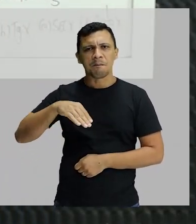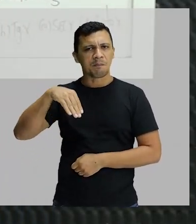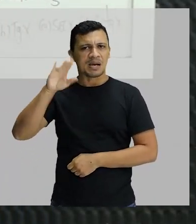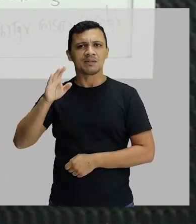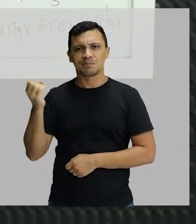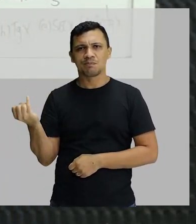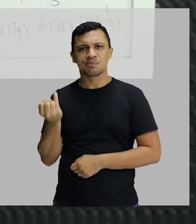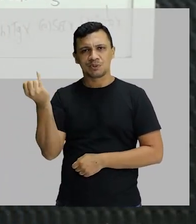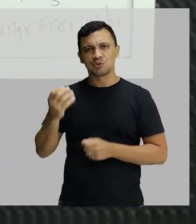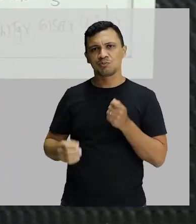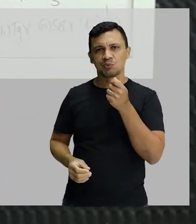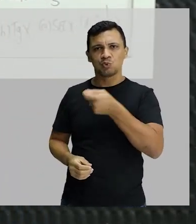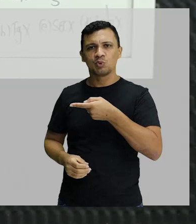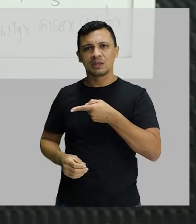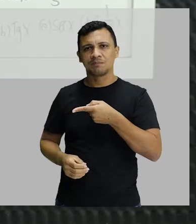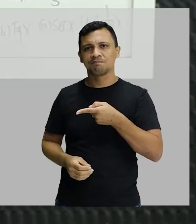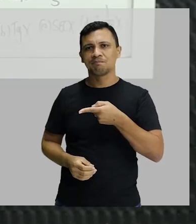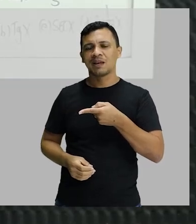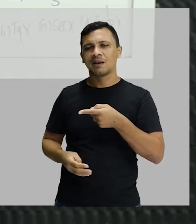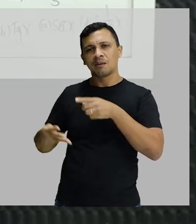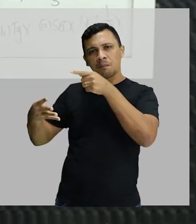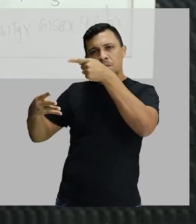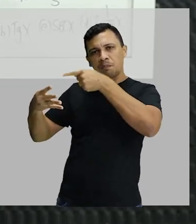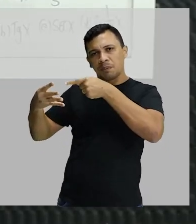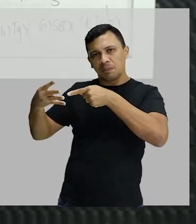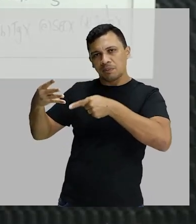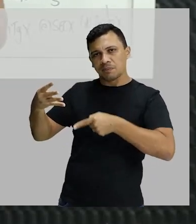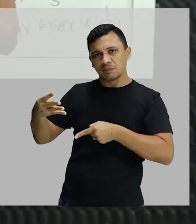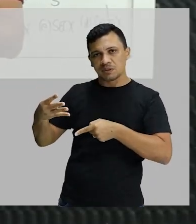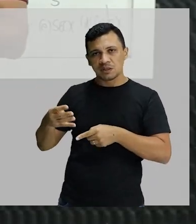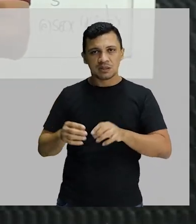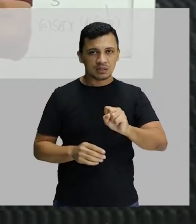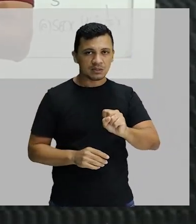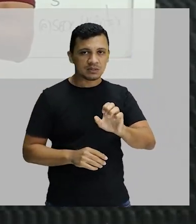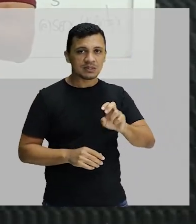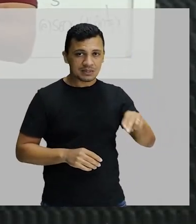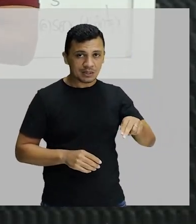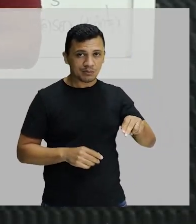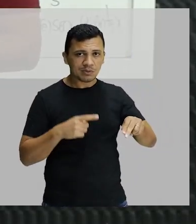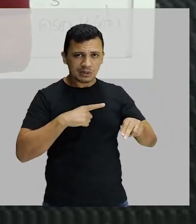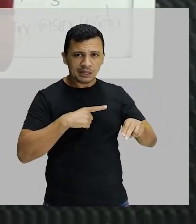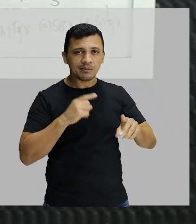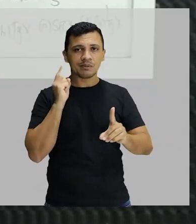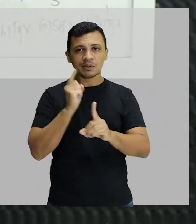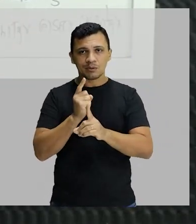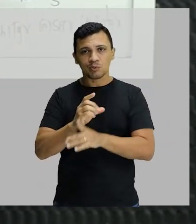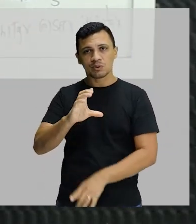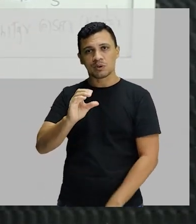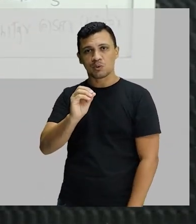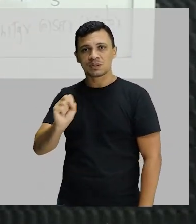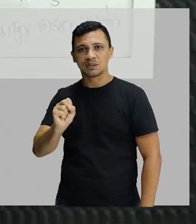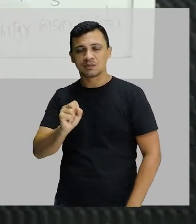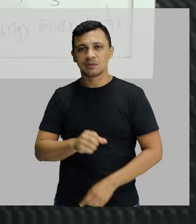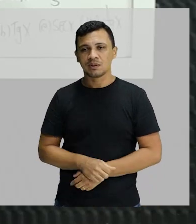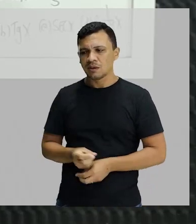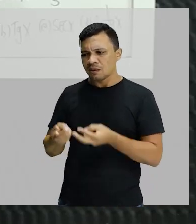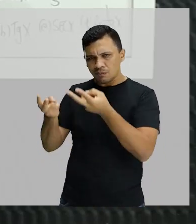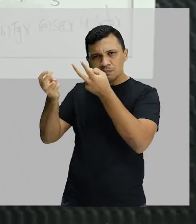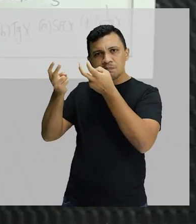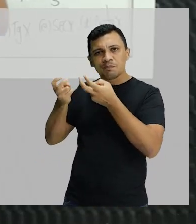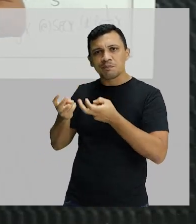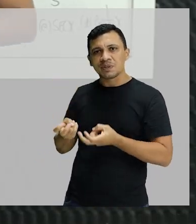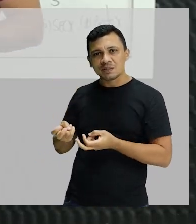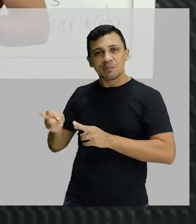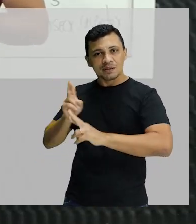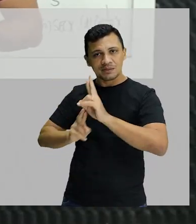outra, porque ela vai permitir que se você tem no seno, você consegue encontrar o cosseno, e se você perceber aqui com as relações,